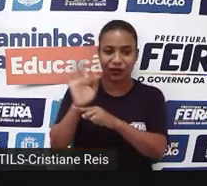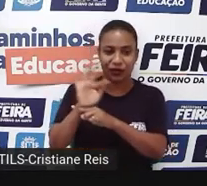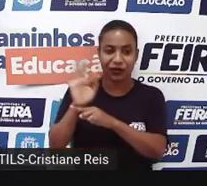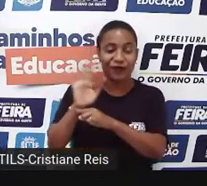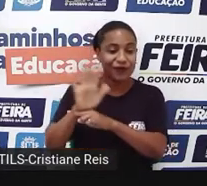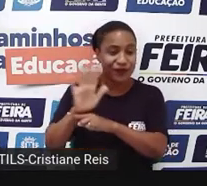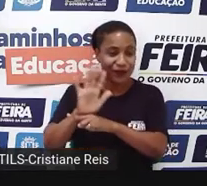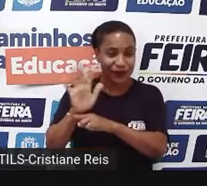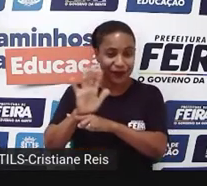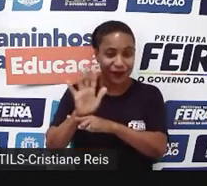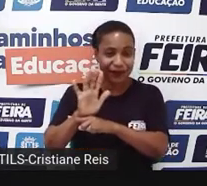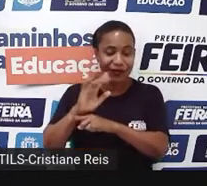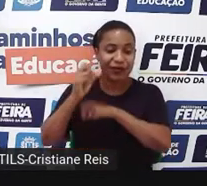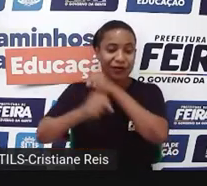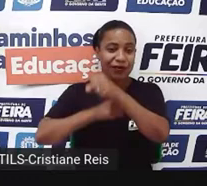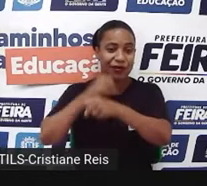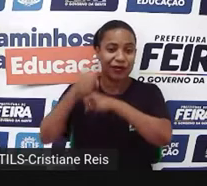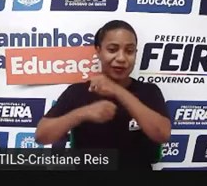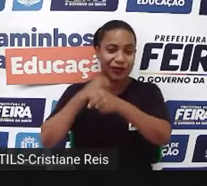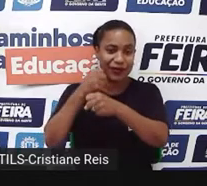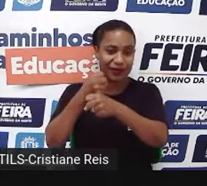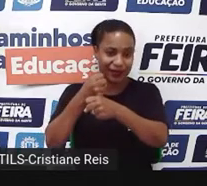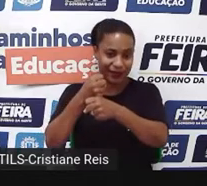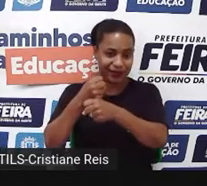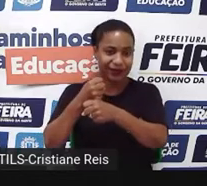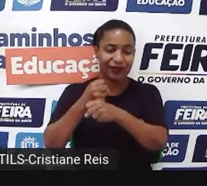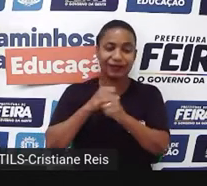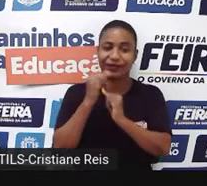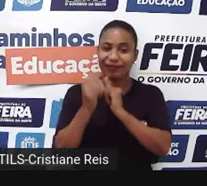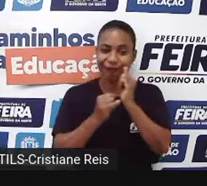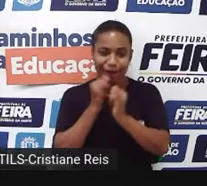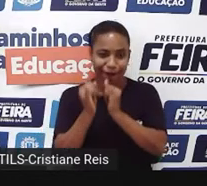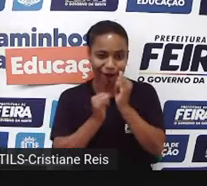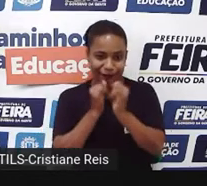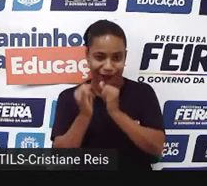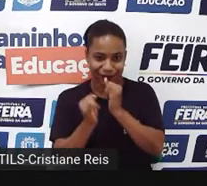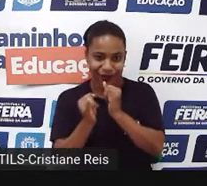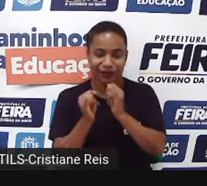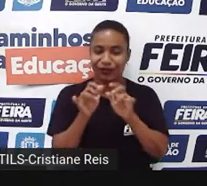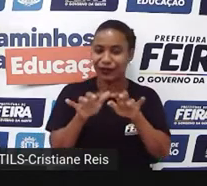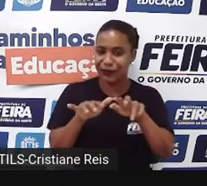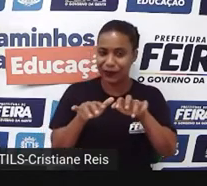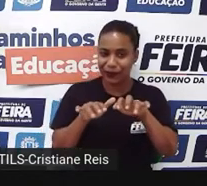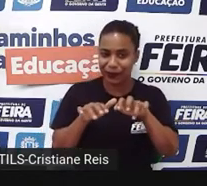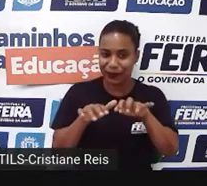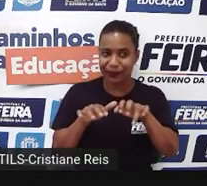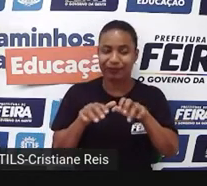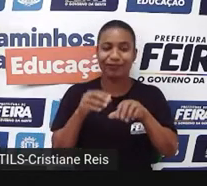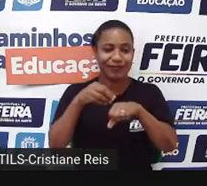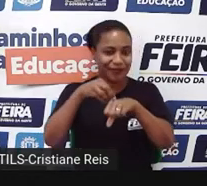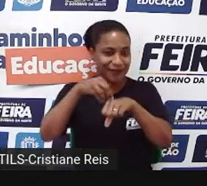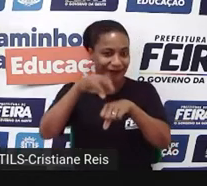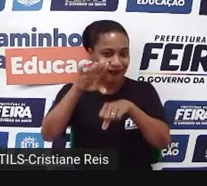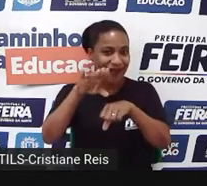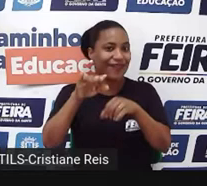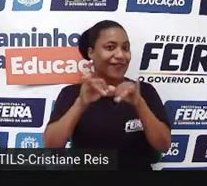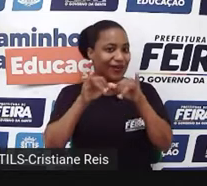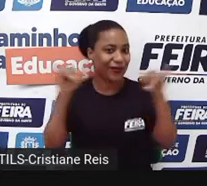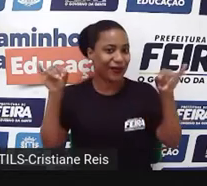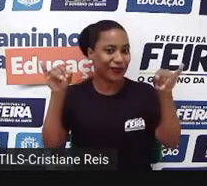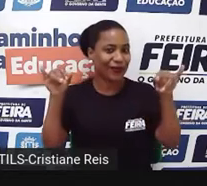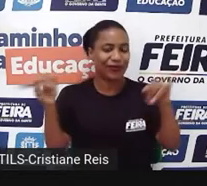serão lançados no próximo ano? Você já se ligou aí na internet? Já está por dentro? Pois hoje eu vou te dar umas dicas,